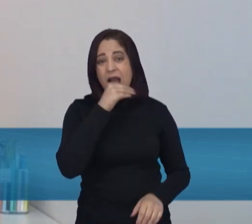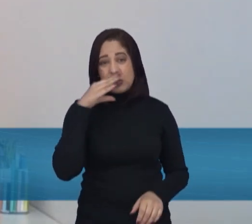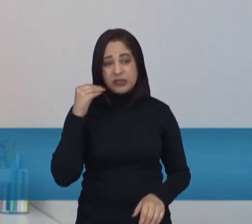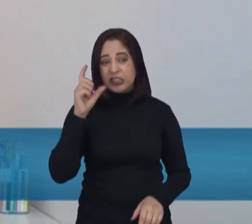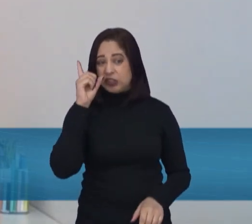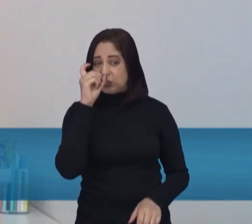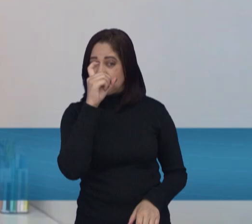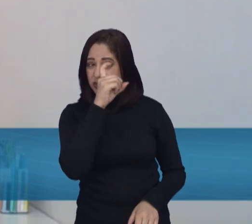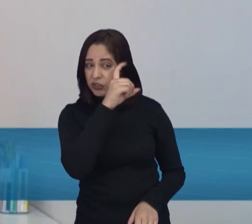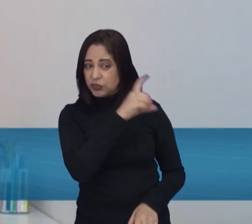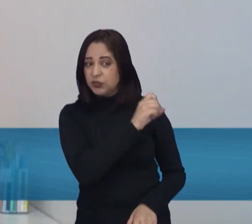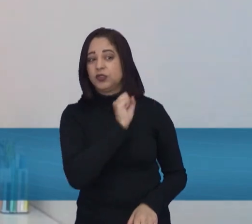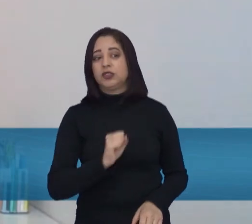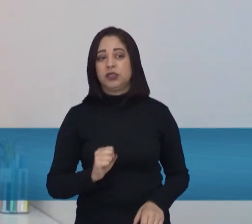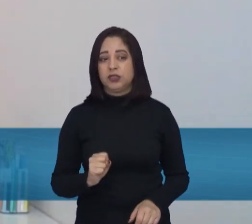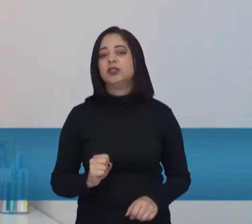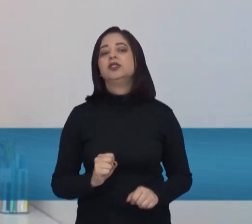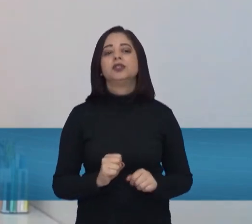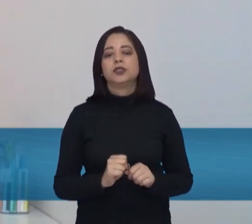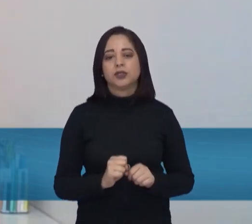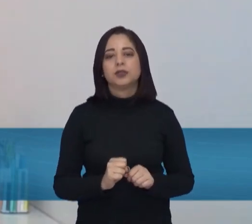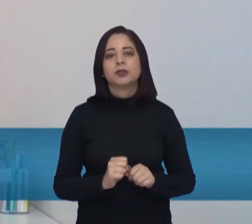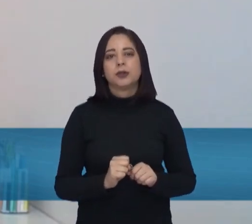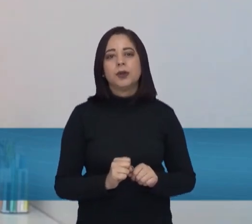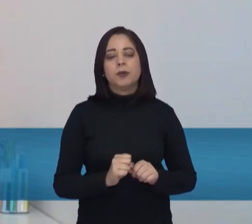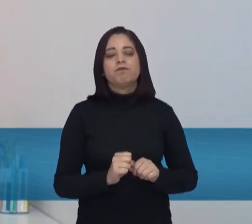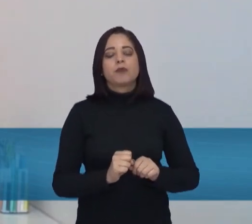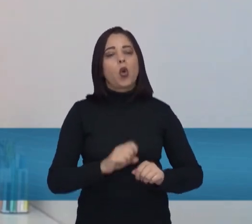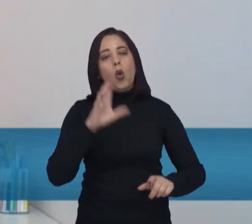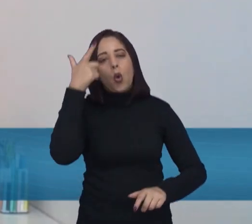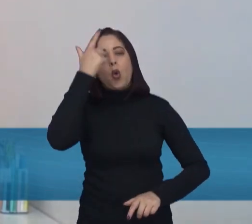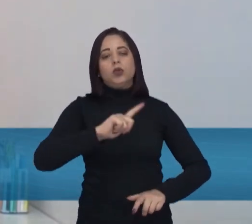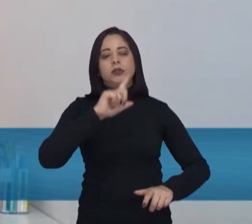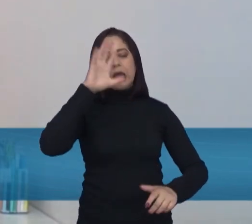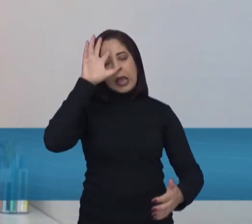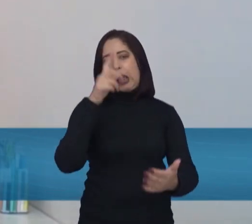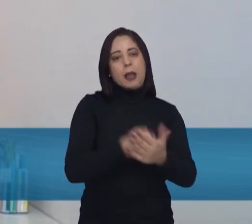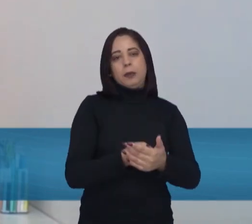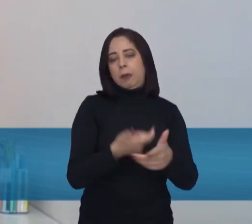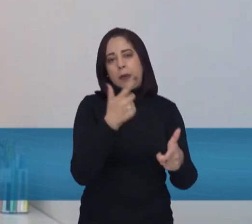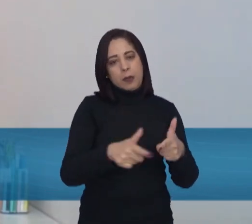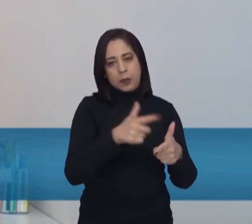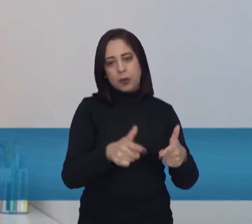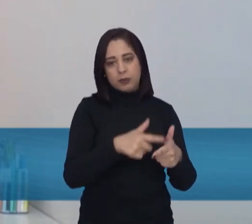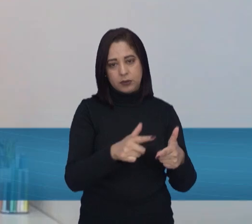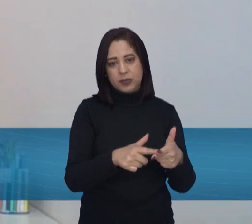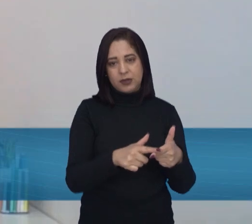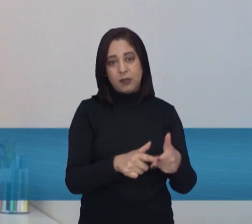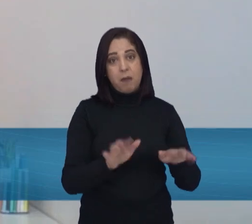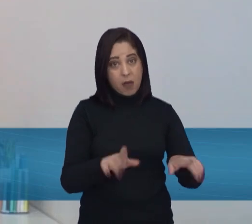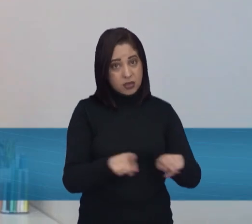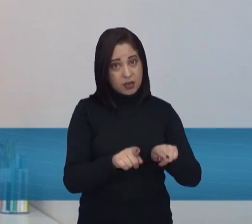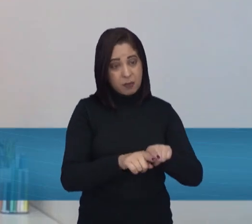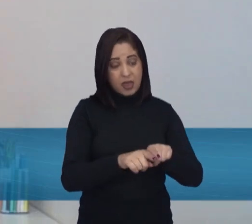com que esses adolescentes, eles lidem com as diversas transformações que eles já passam, né? Pela idade, mas também